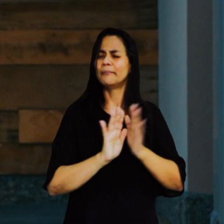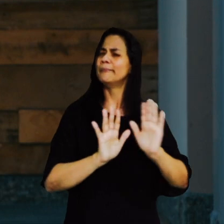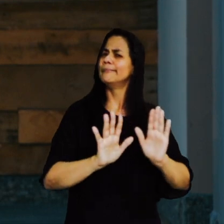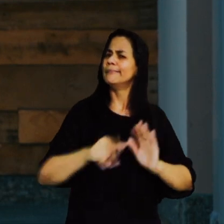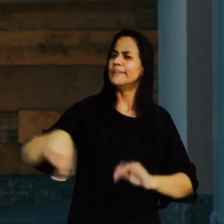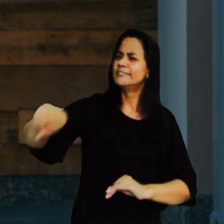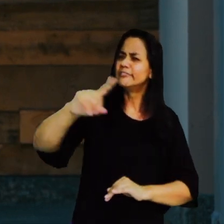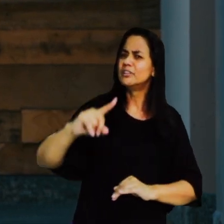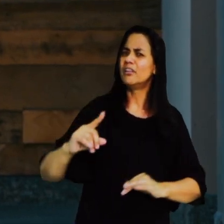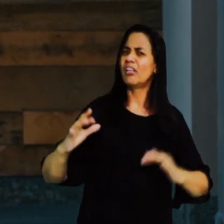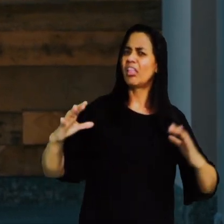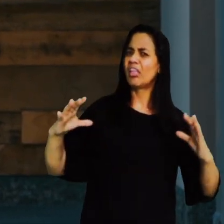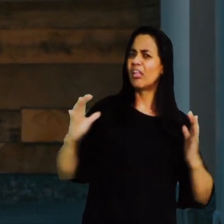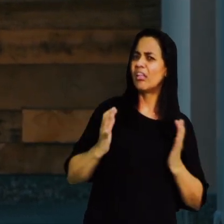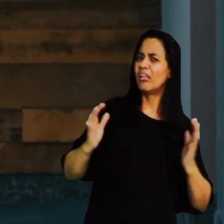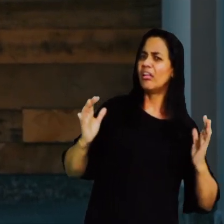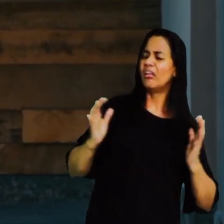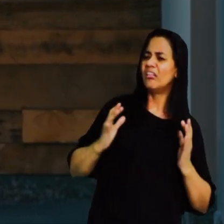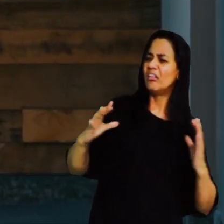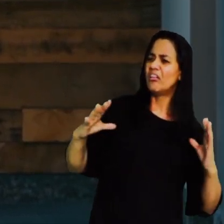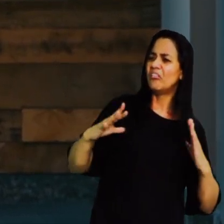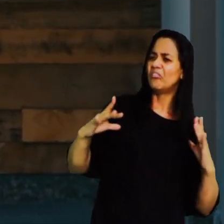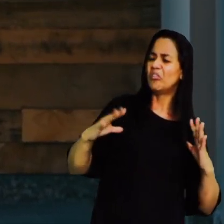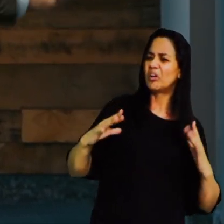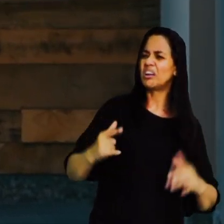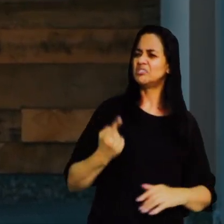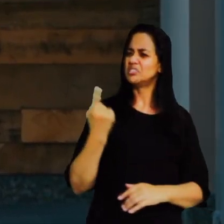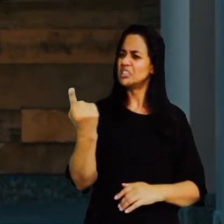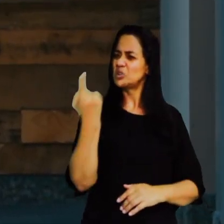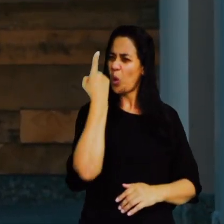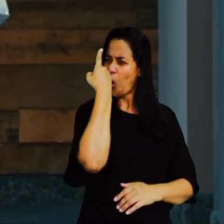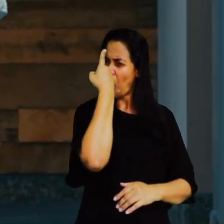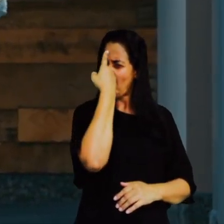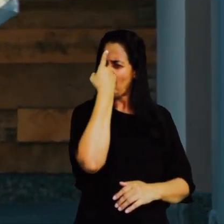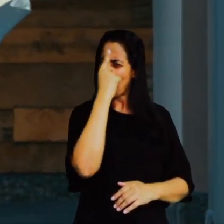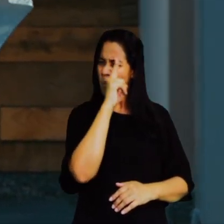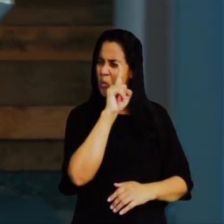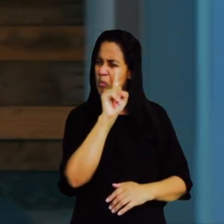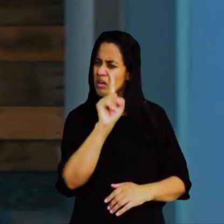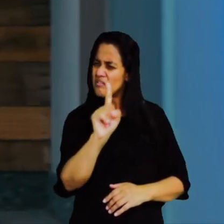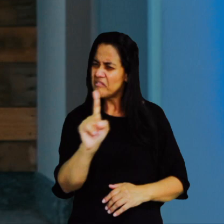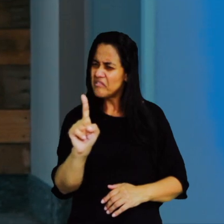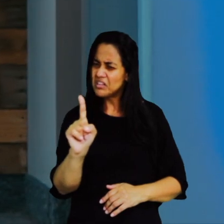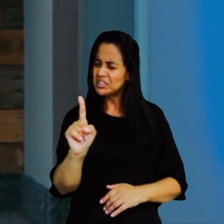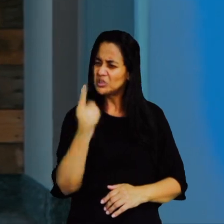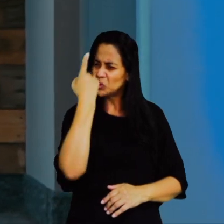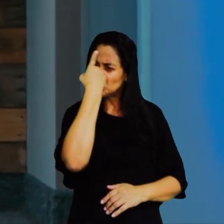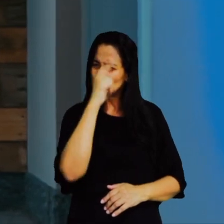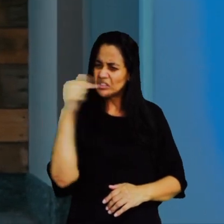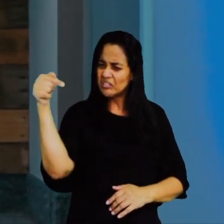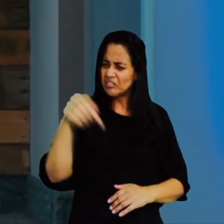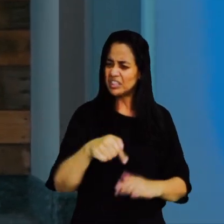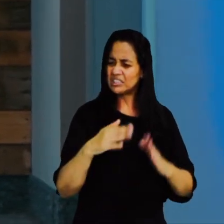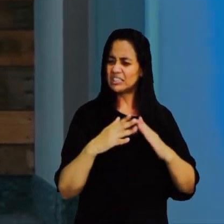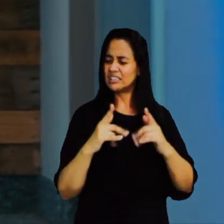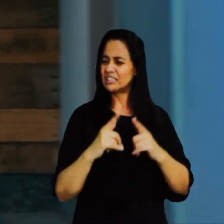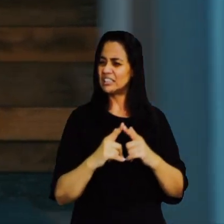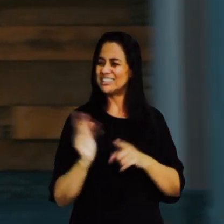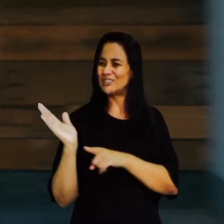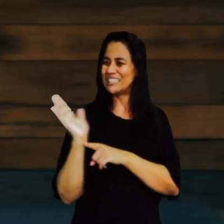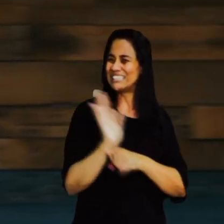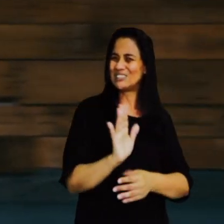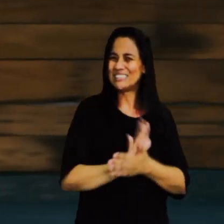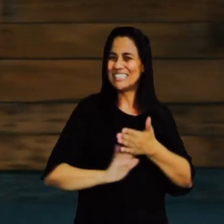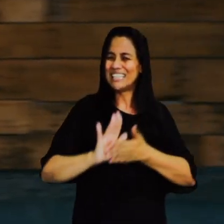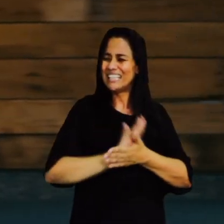vir uma vezinha por semana, não trabalhar na cozinha em nenhuma vez, e você não está no pecado. Agora, se eu